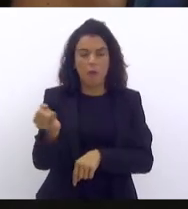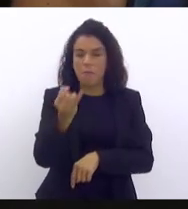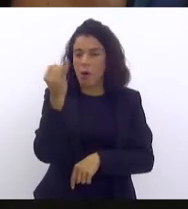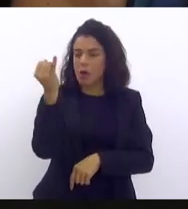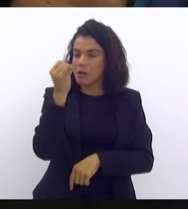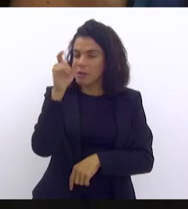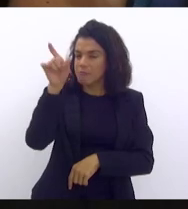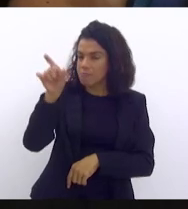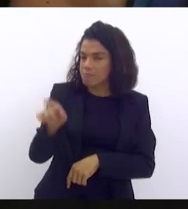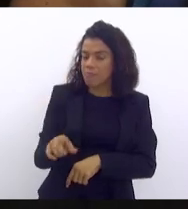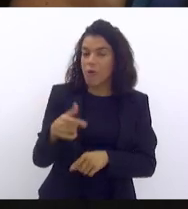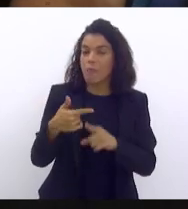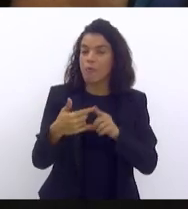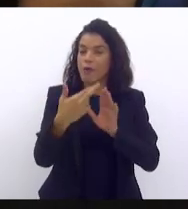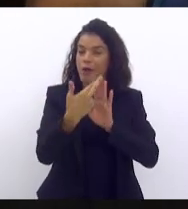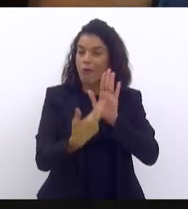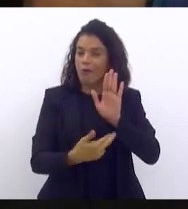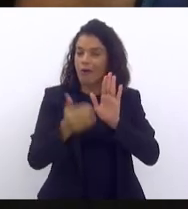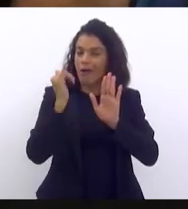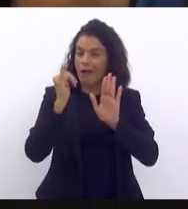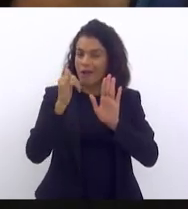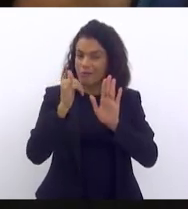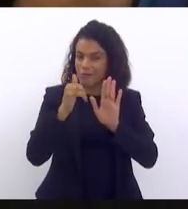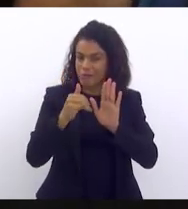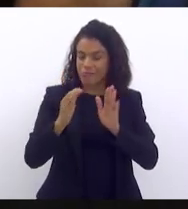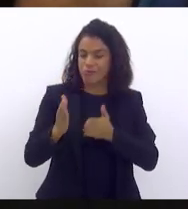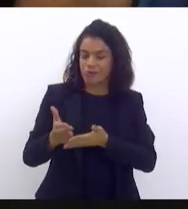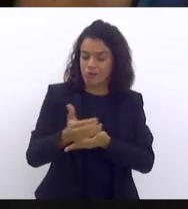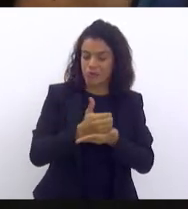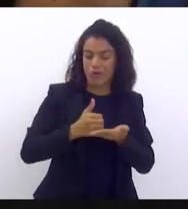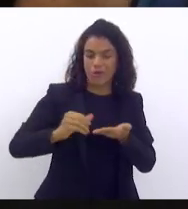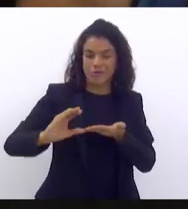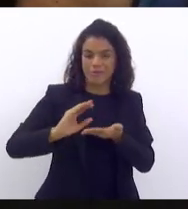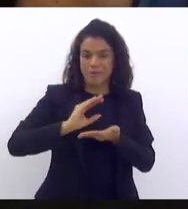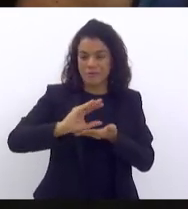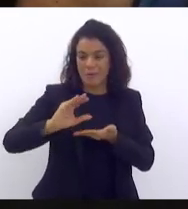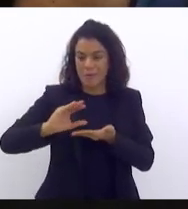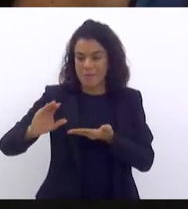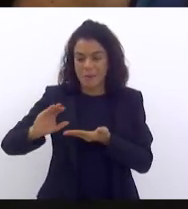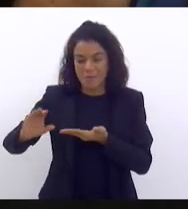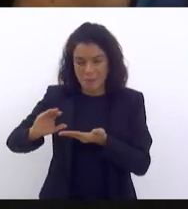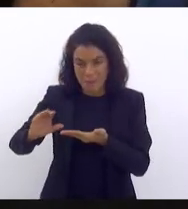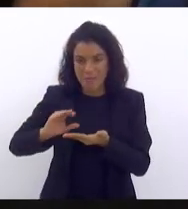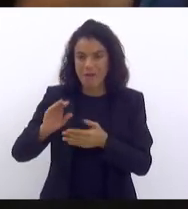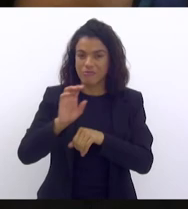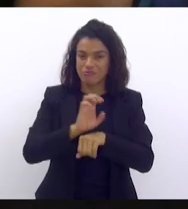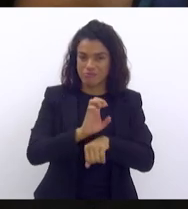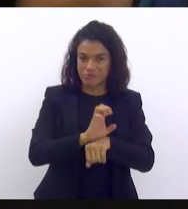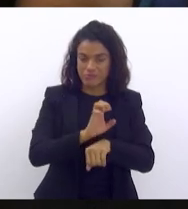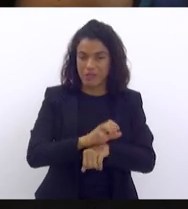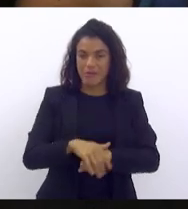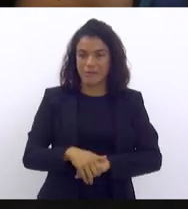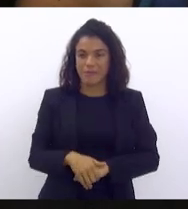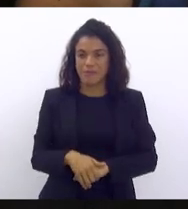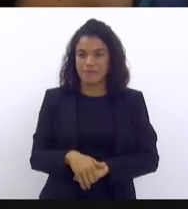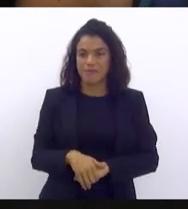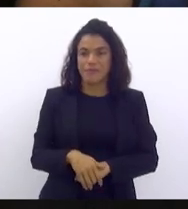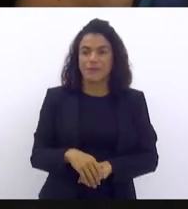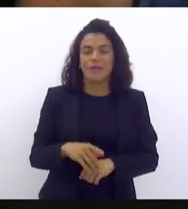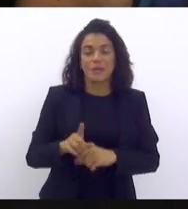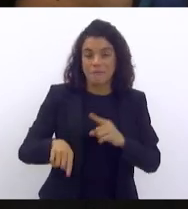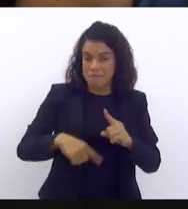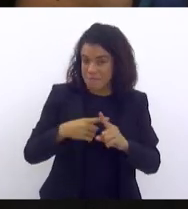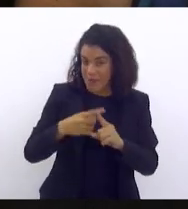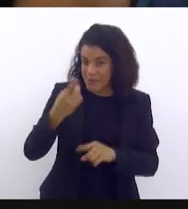hoje, porque é o relator do orçamento do Estado. É o relator do orçamento do Estado. E digo mais uma